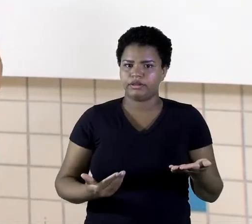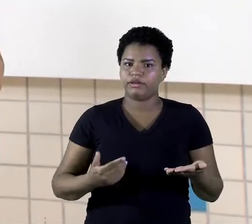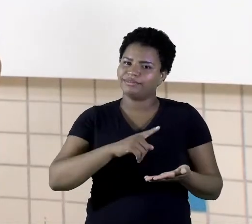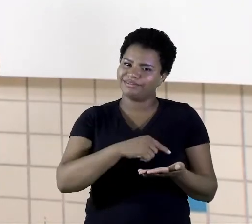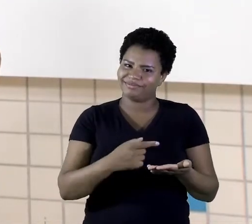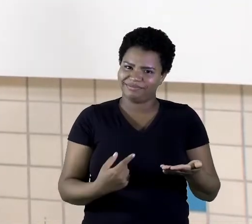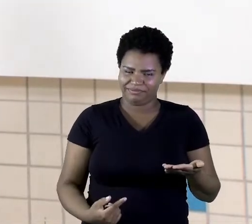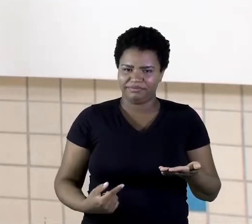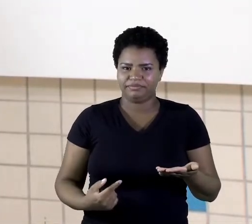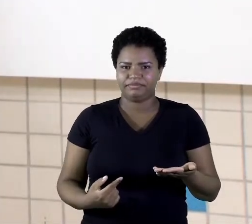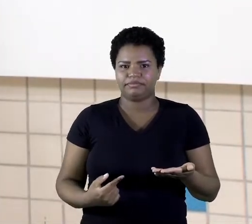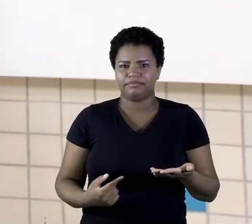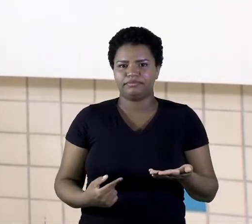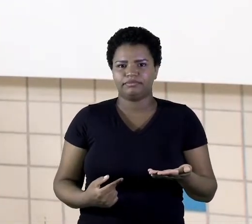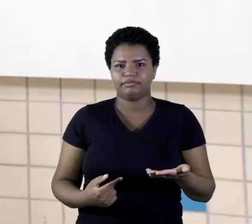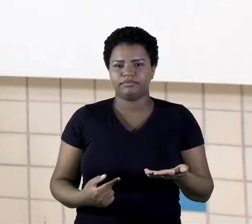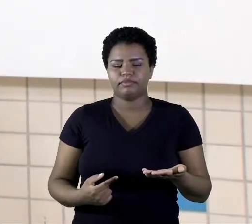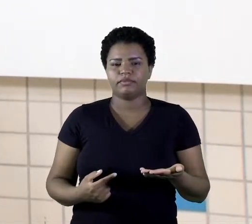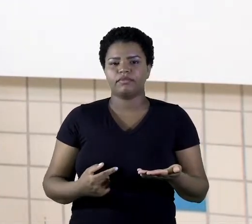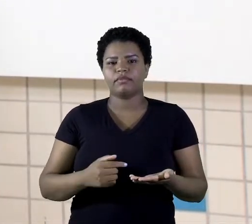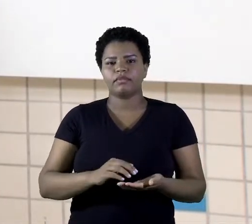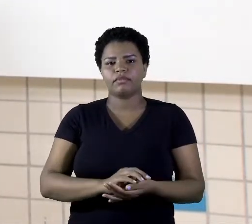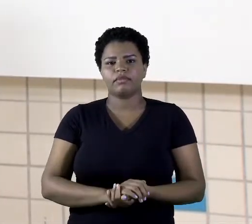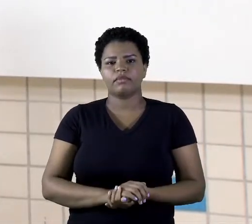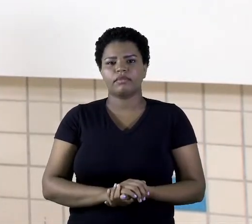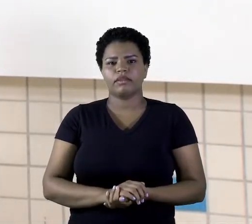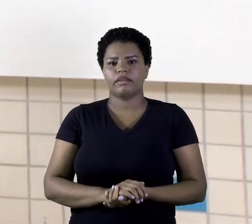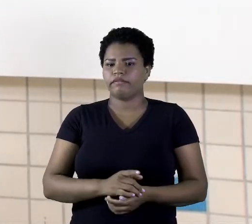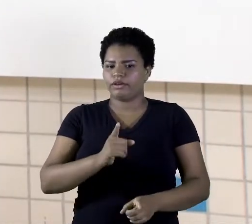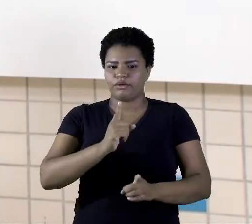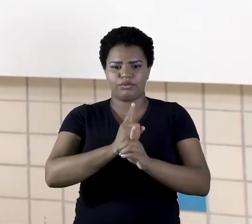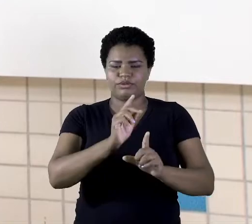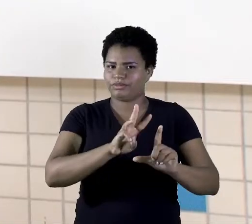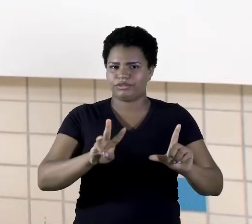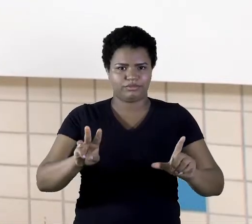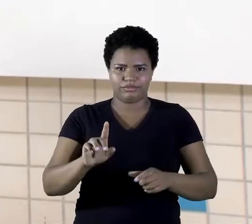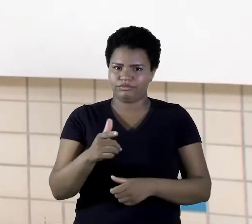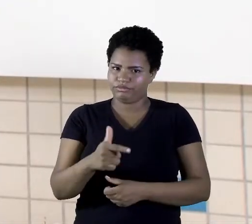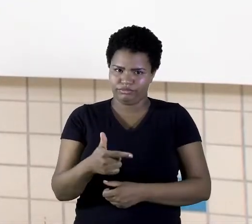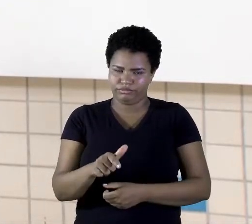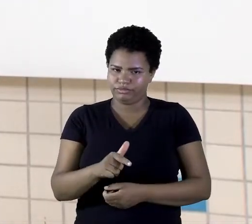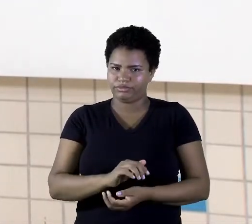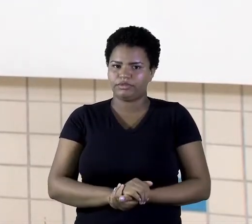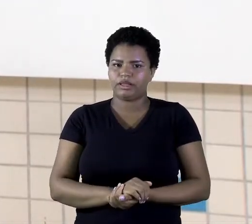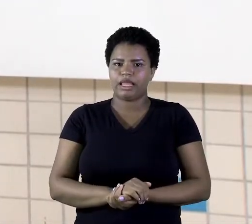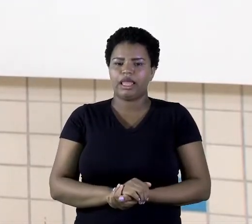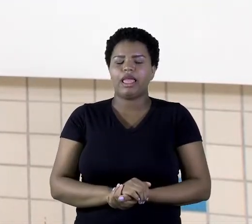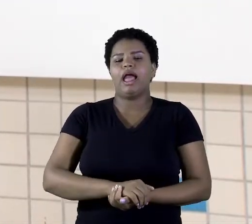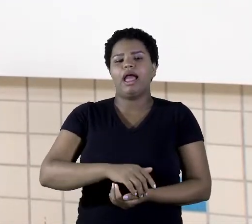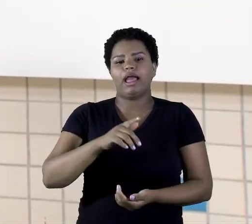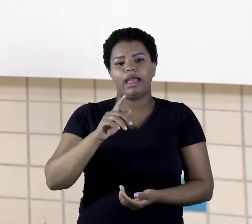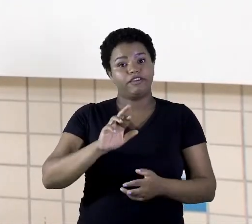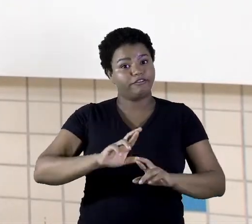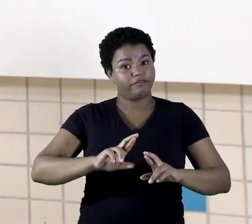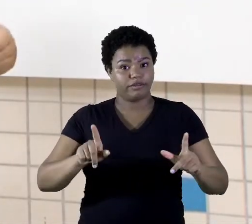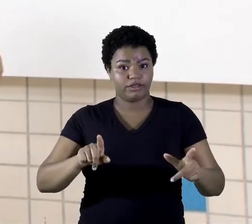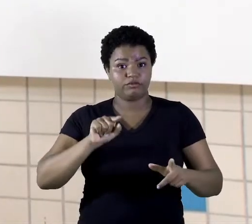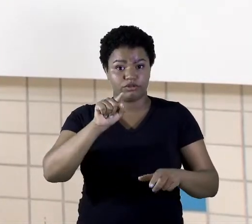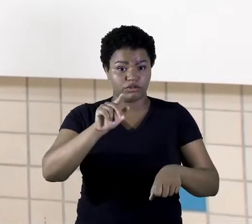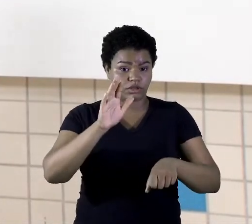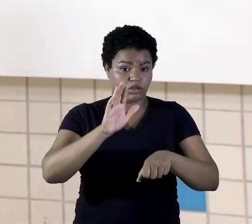Então, essa aula de hoje, nós trabalhamos em cima desse texto informativo, né? do Pluft,